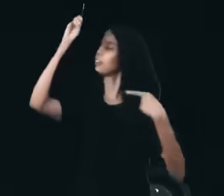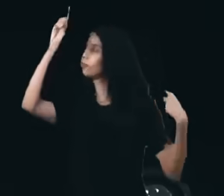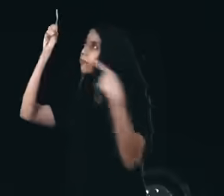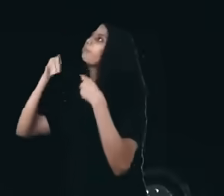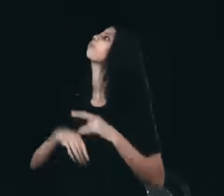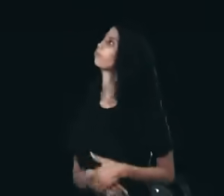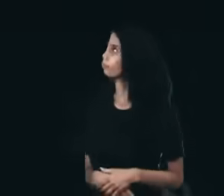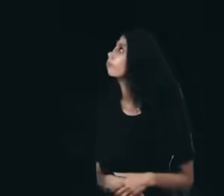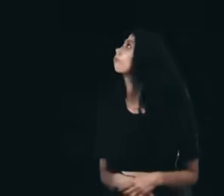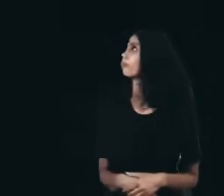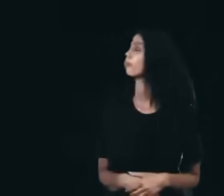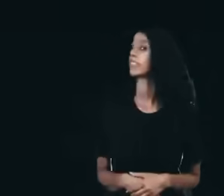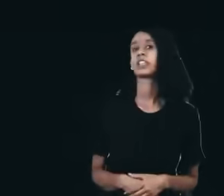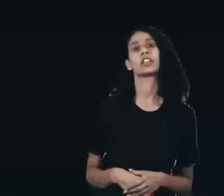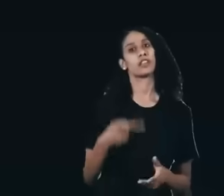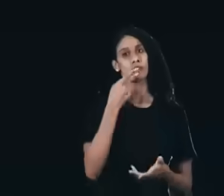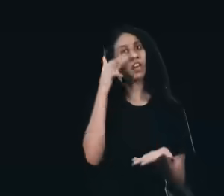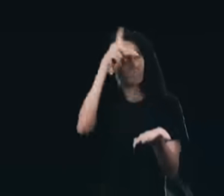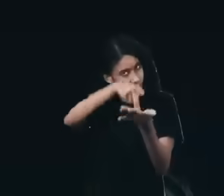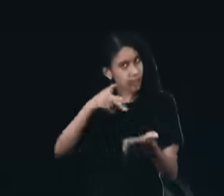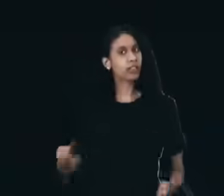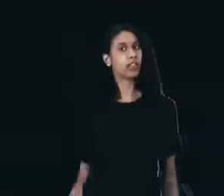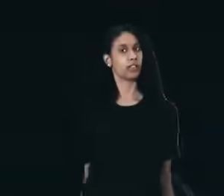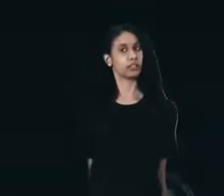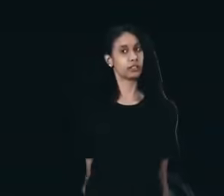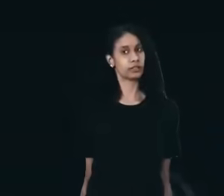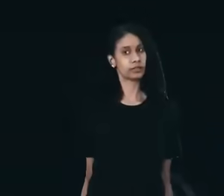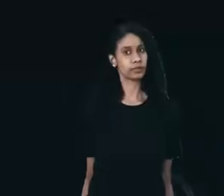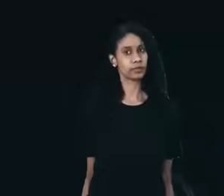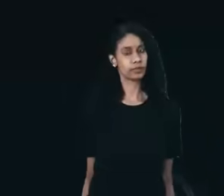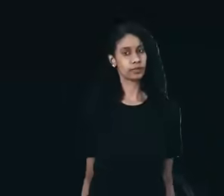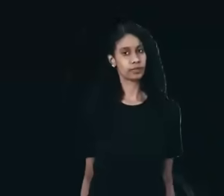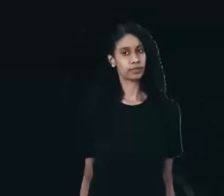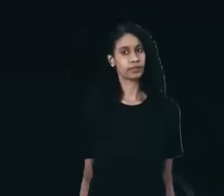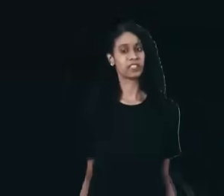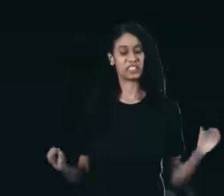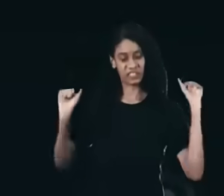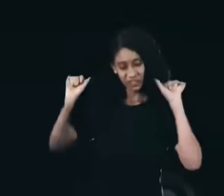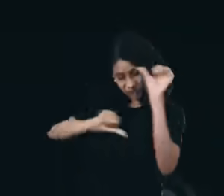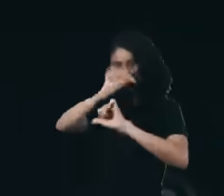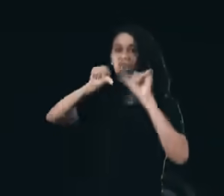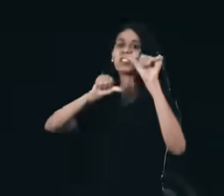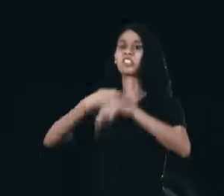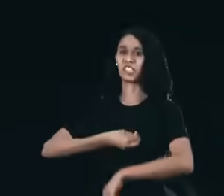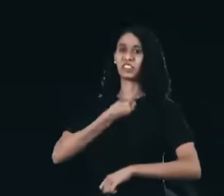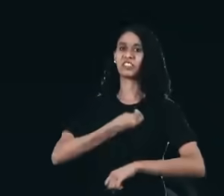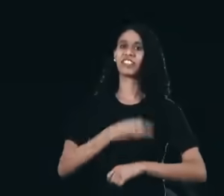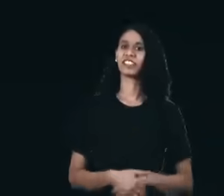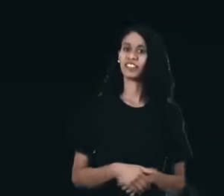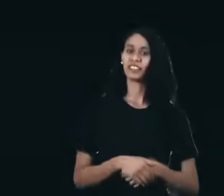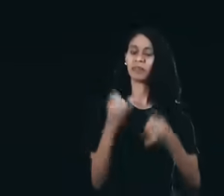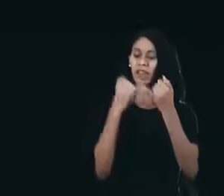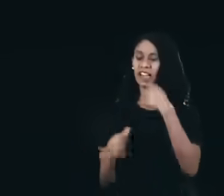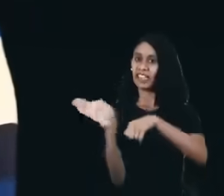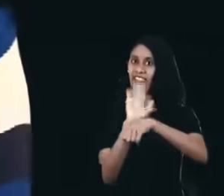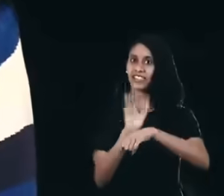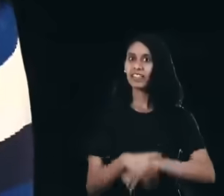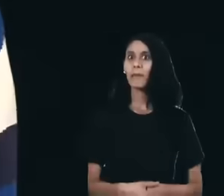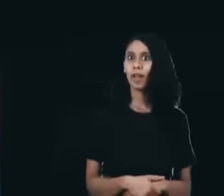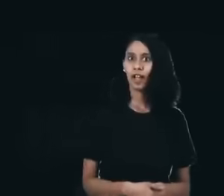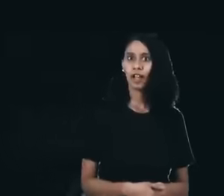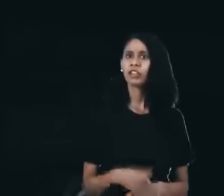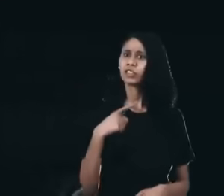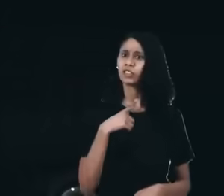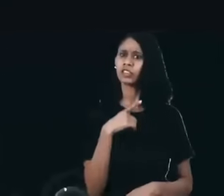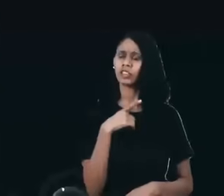E sinceramente, gente, vamos falar a verdade. Que virada cinematográfica. Porque ela tinha alguma